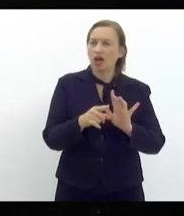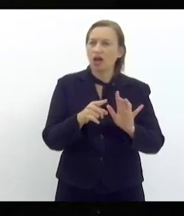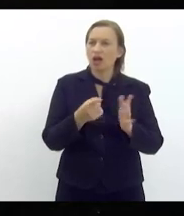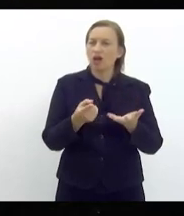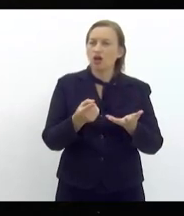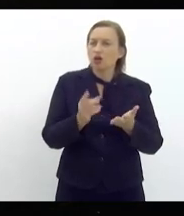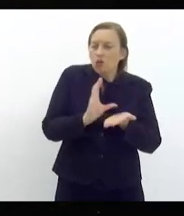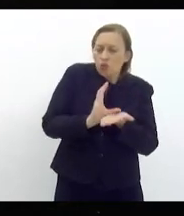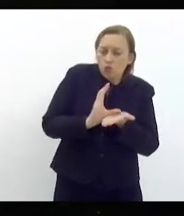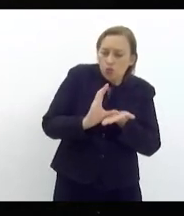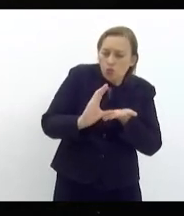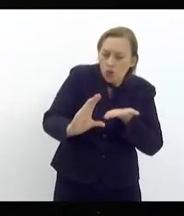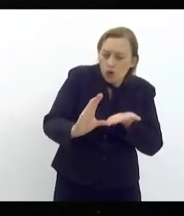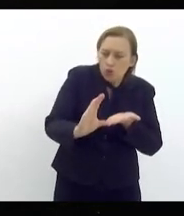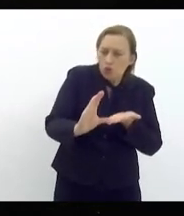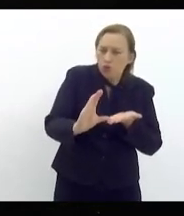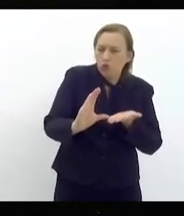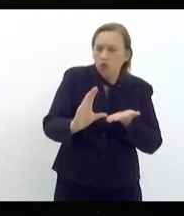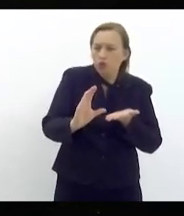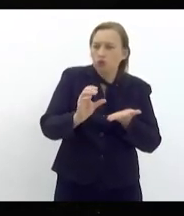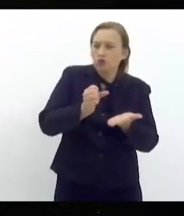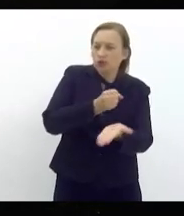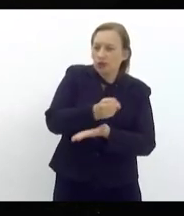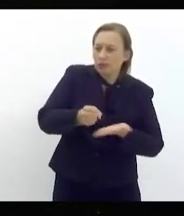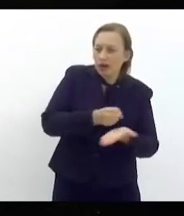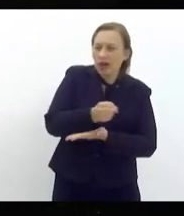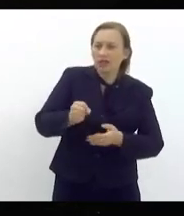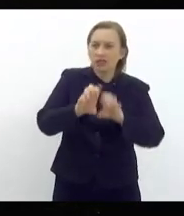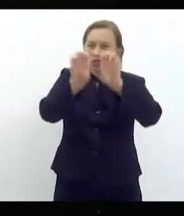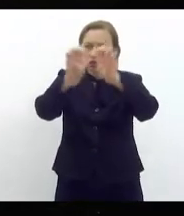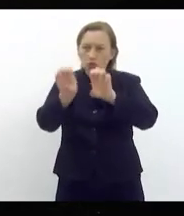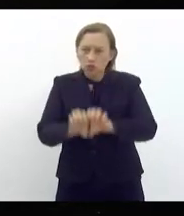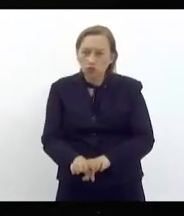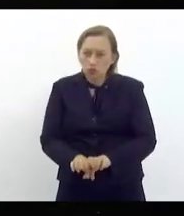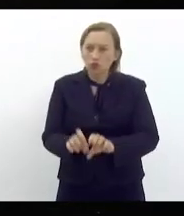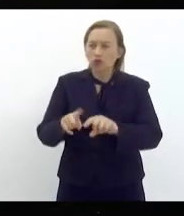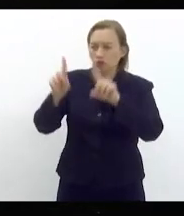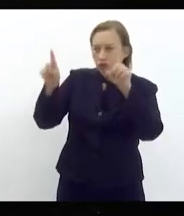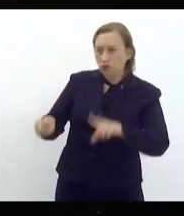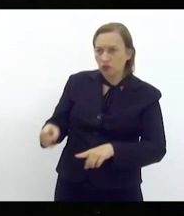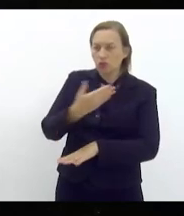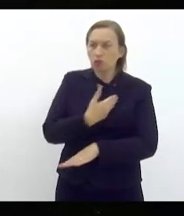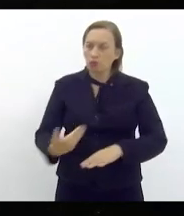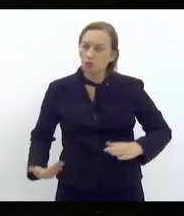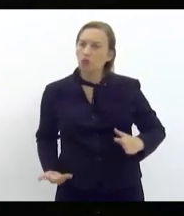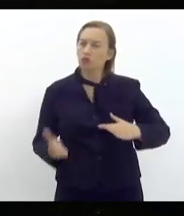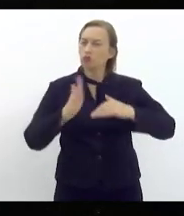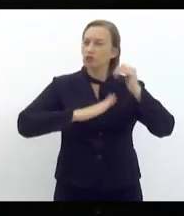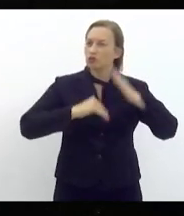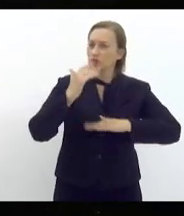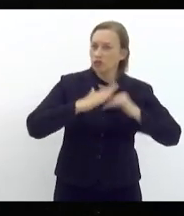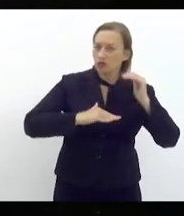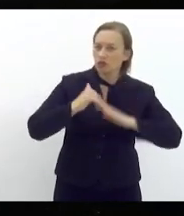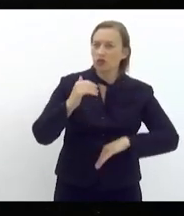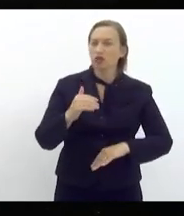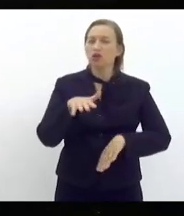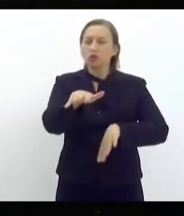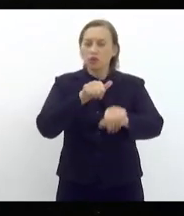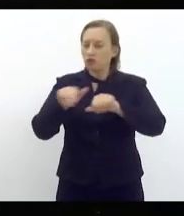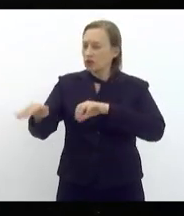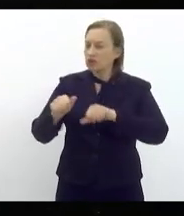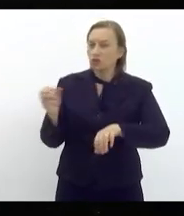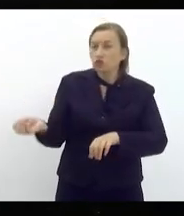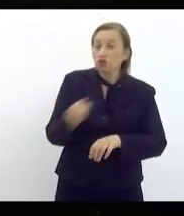recursos à reestruturação da carreira dos servidores públicos, contemplando aí convocações de